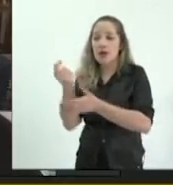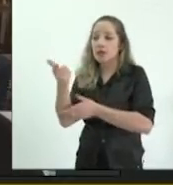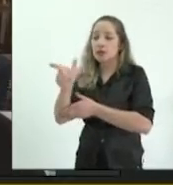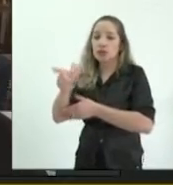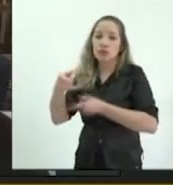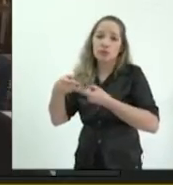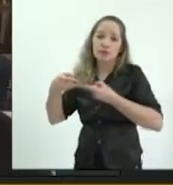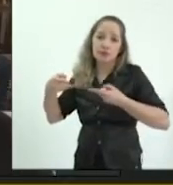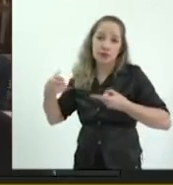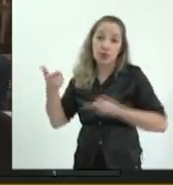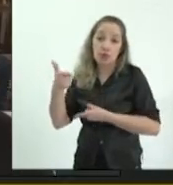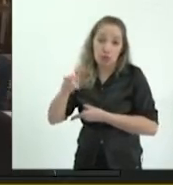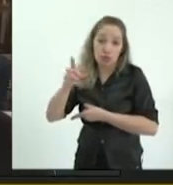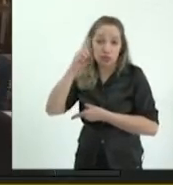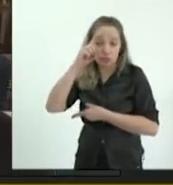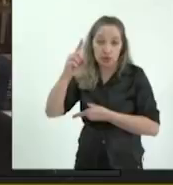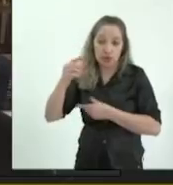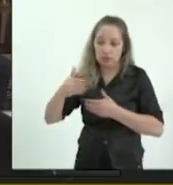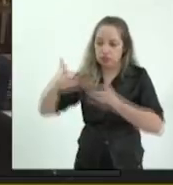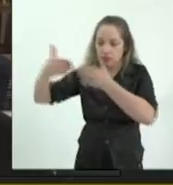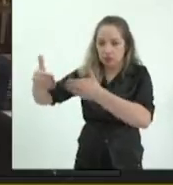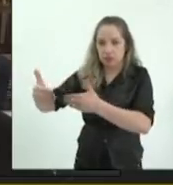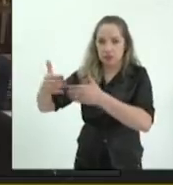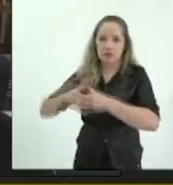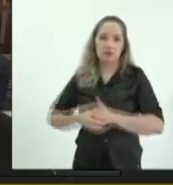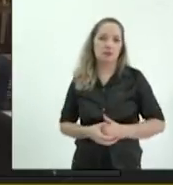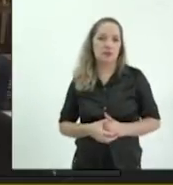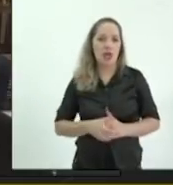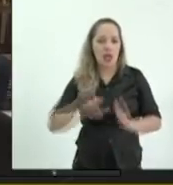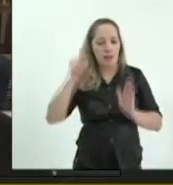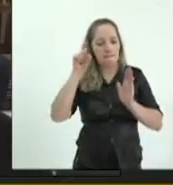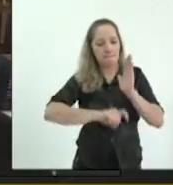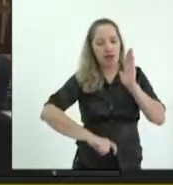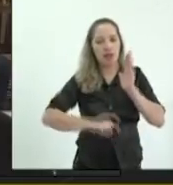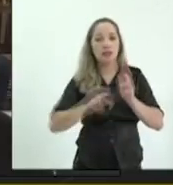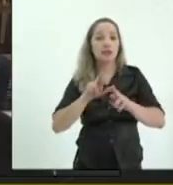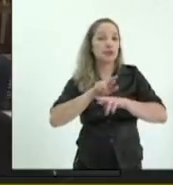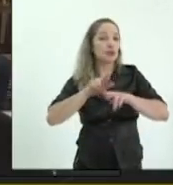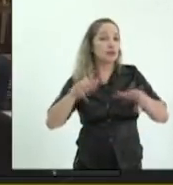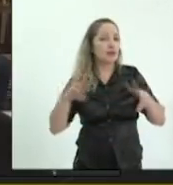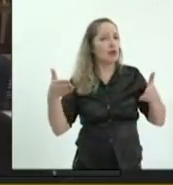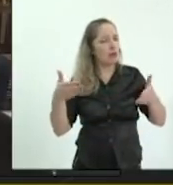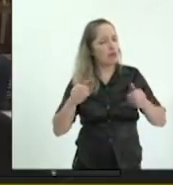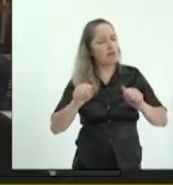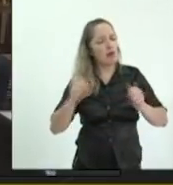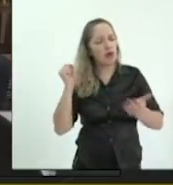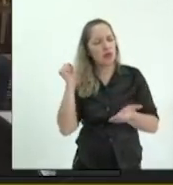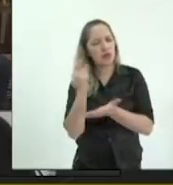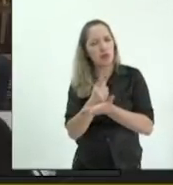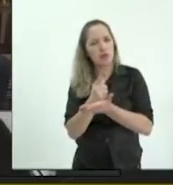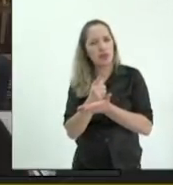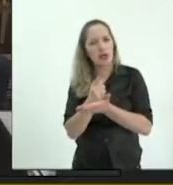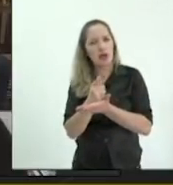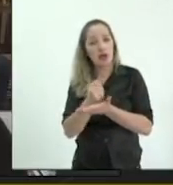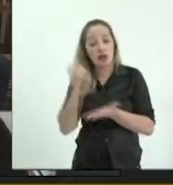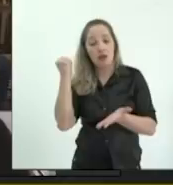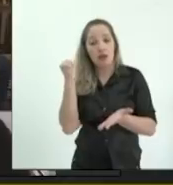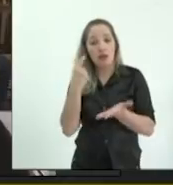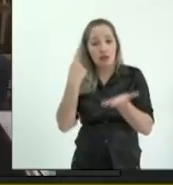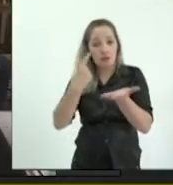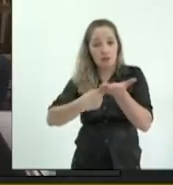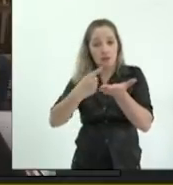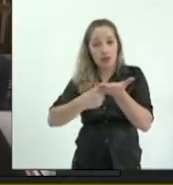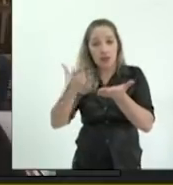diferença tarifária. Hoje você pode comprar e remarcar justamente porque a gente sabe que muita gente tem dificuldade de